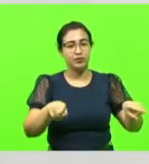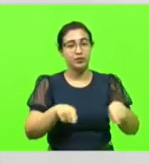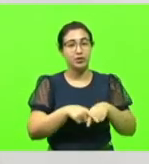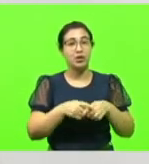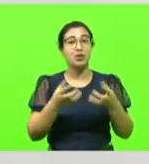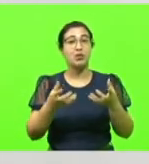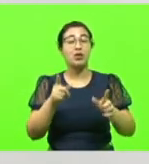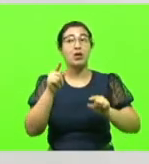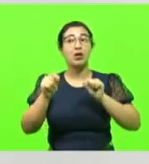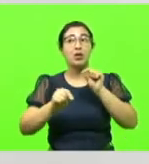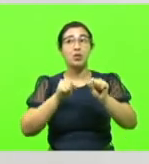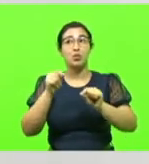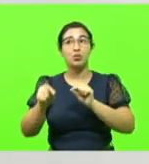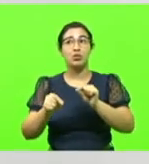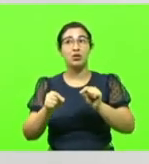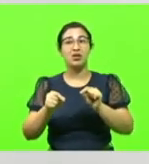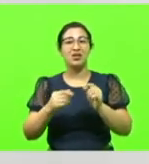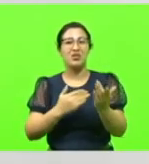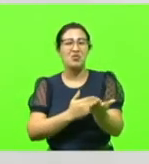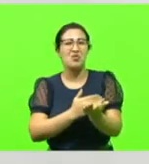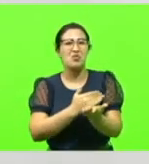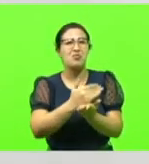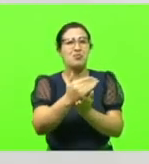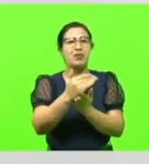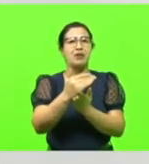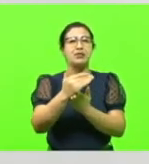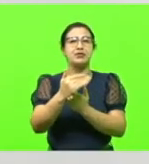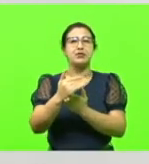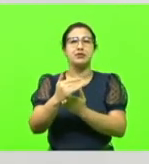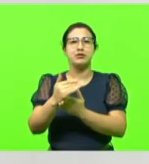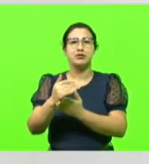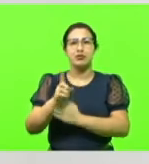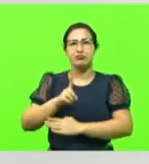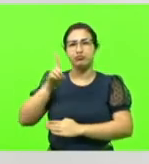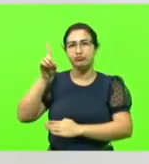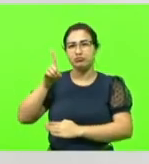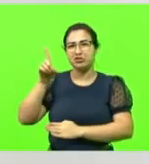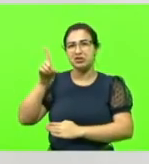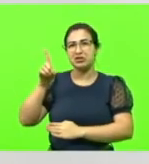implementar o ateísmo no Brasil. Passa mais uma foto.